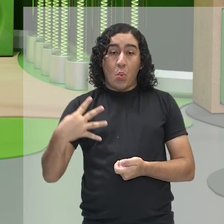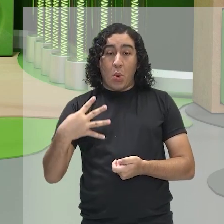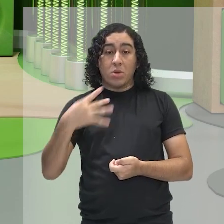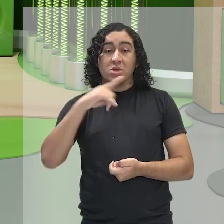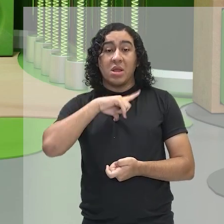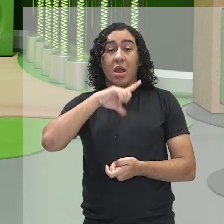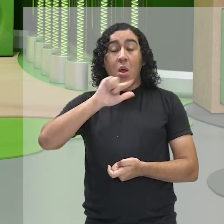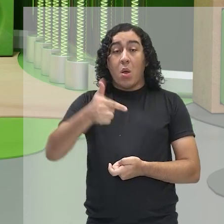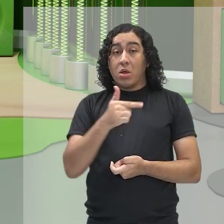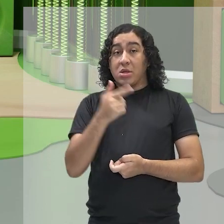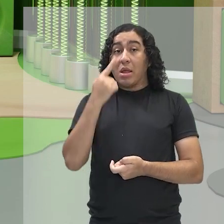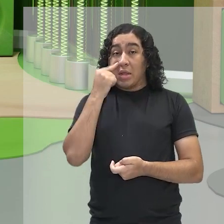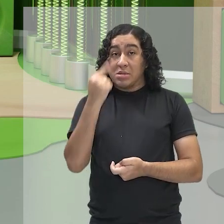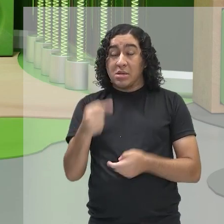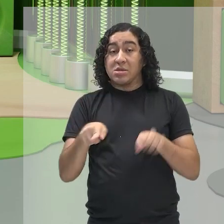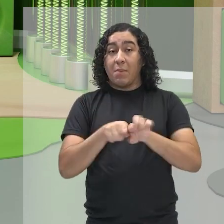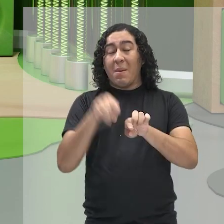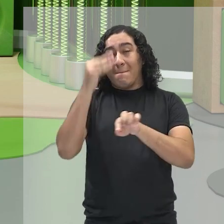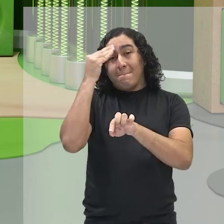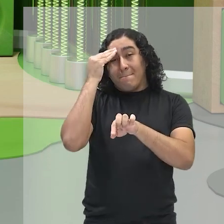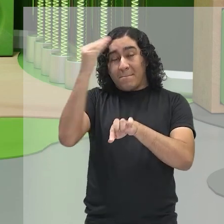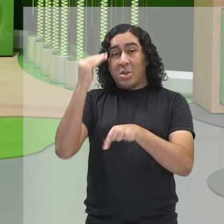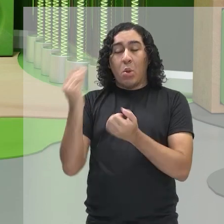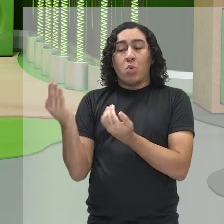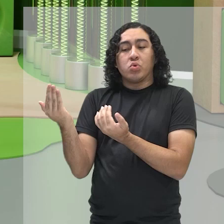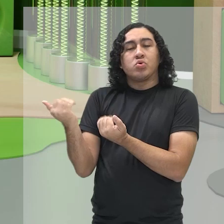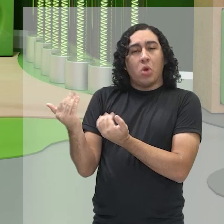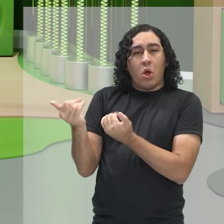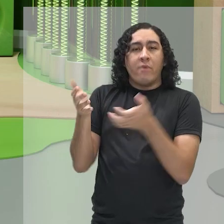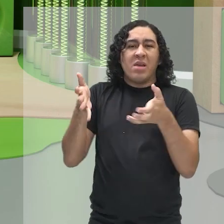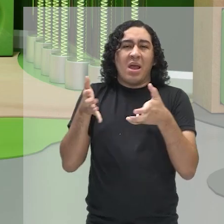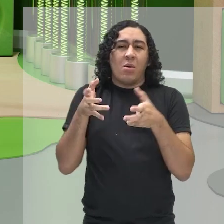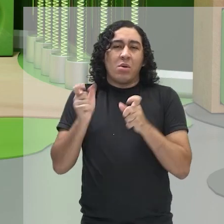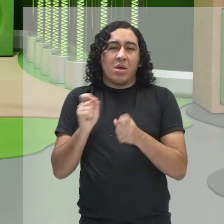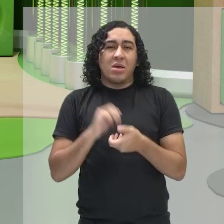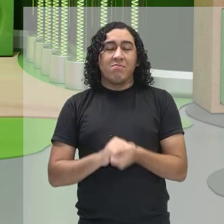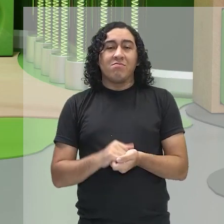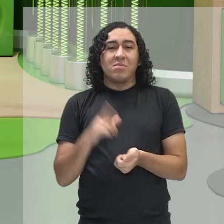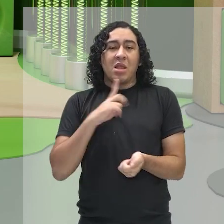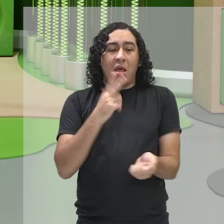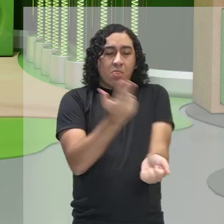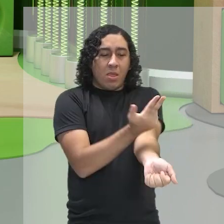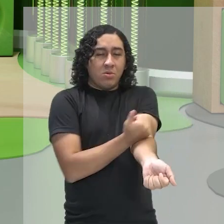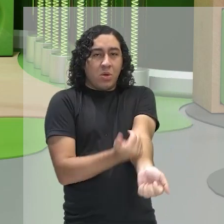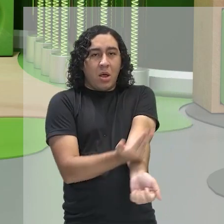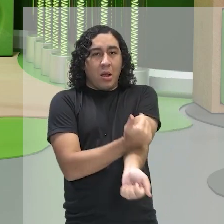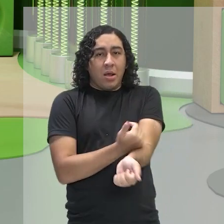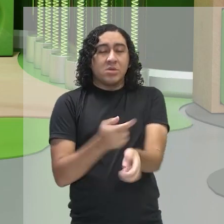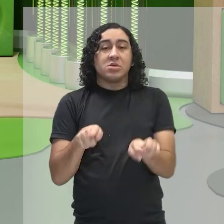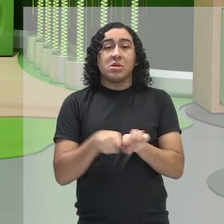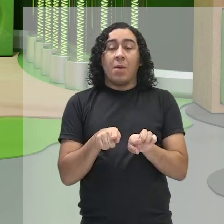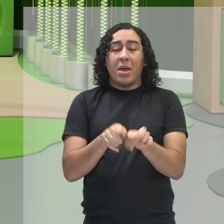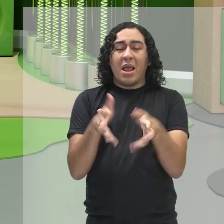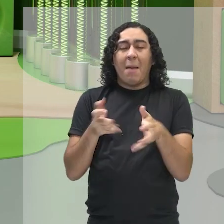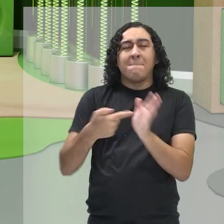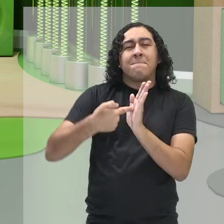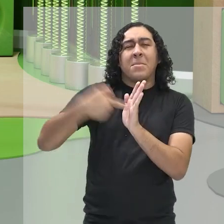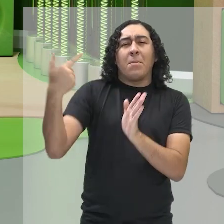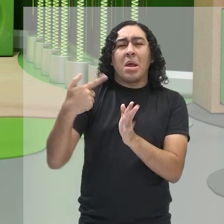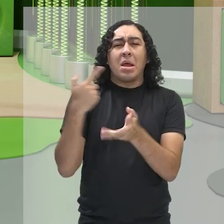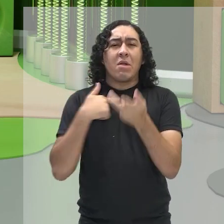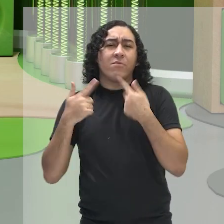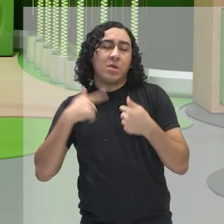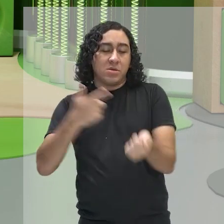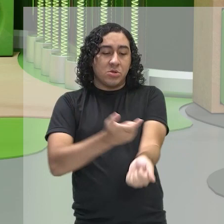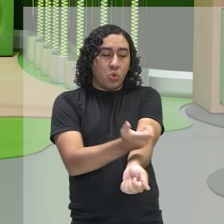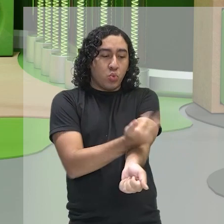bem interessante, né? Principalmente aí para os jovens que querem fazer ali a sua tatuagem, querem fazer a sua primeira tatuagem e